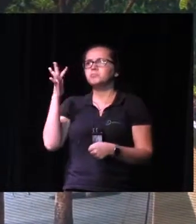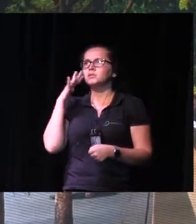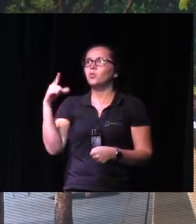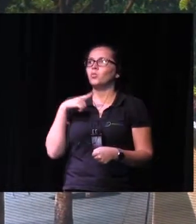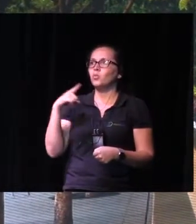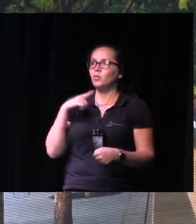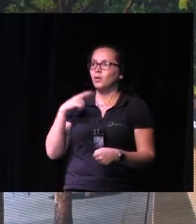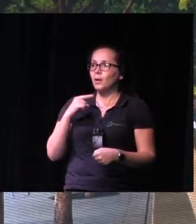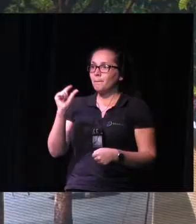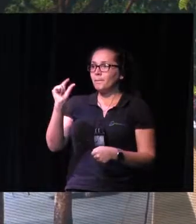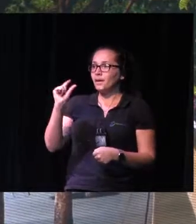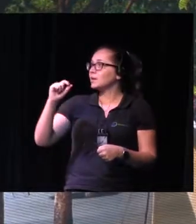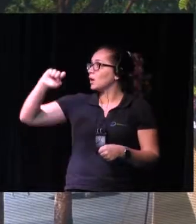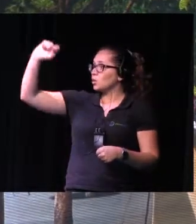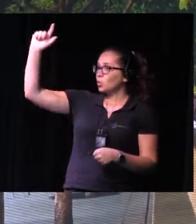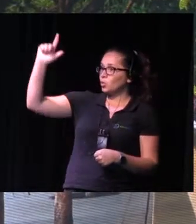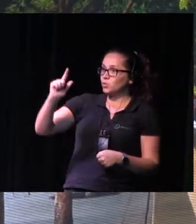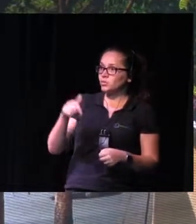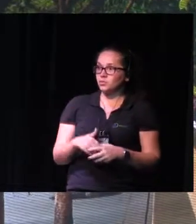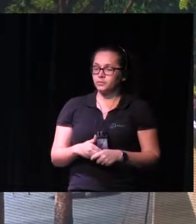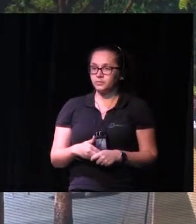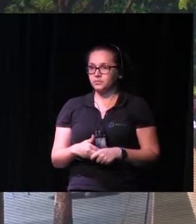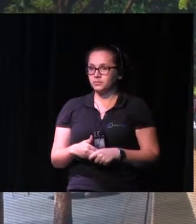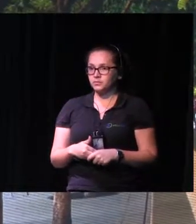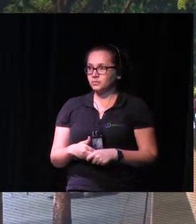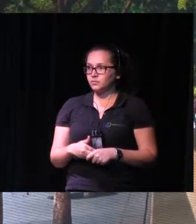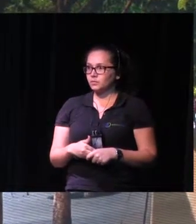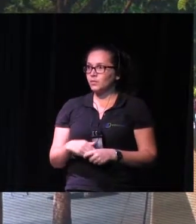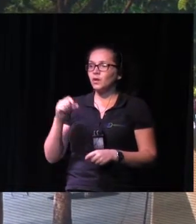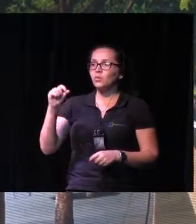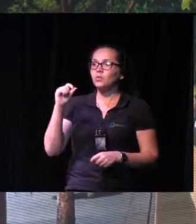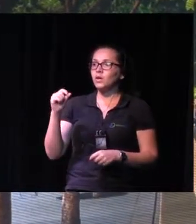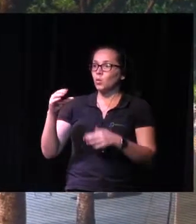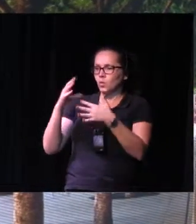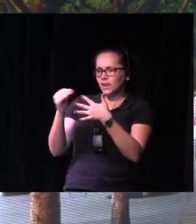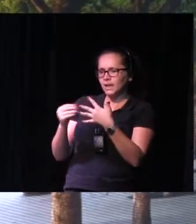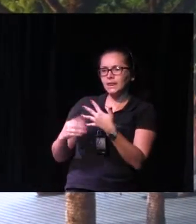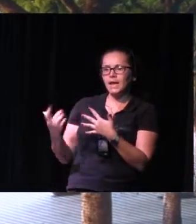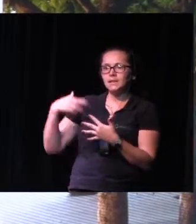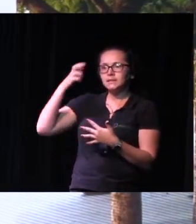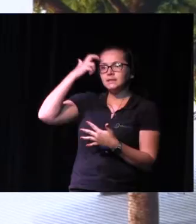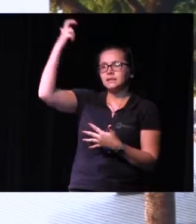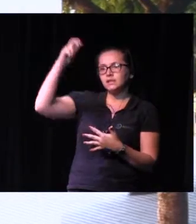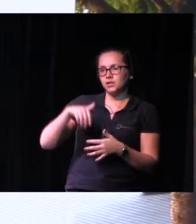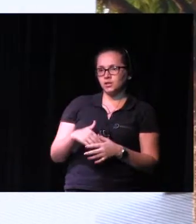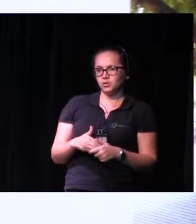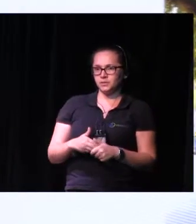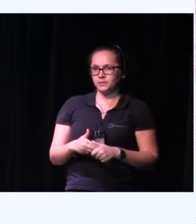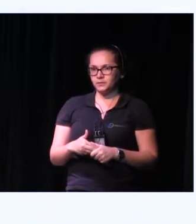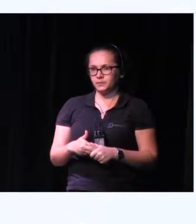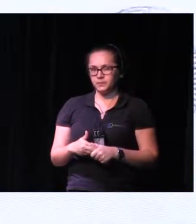escuro absoluto. Então a gente colocou uma pequena iluminação, que foi um detalhe